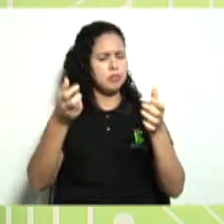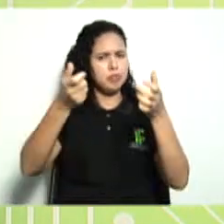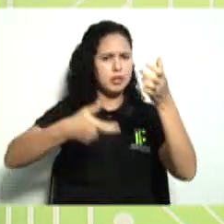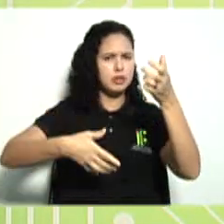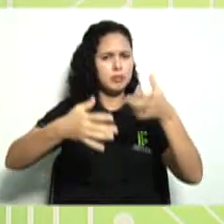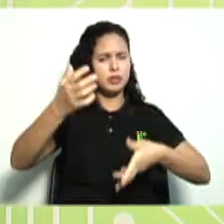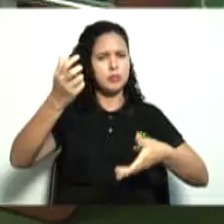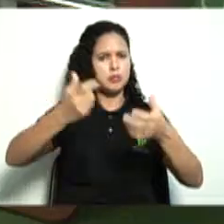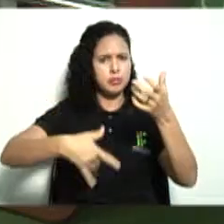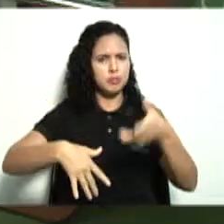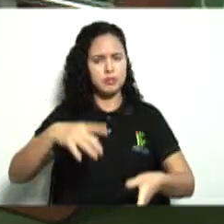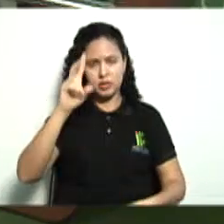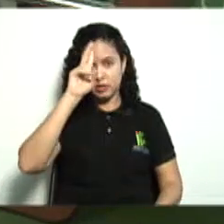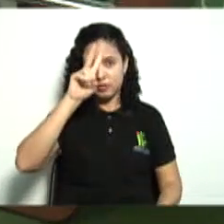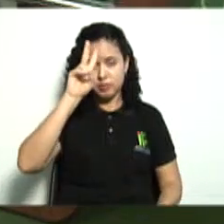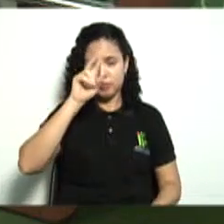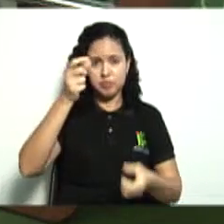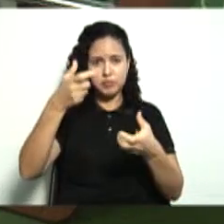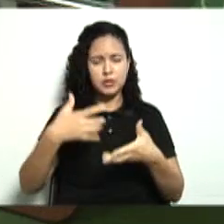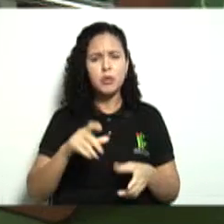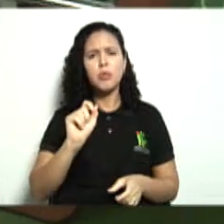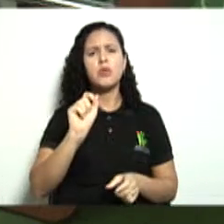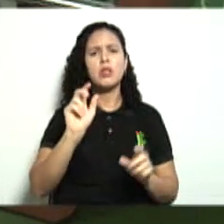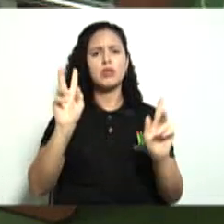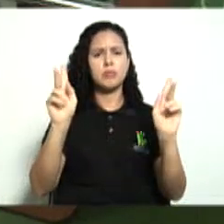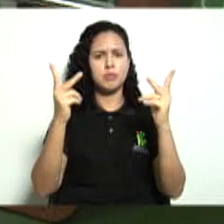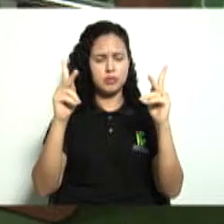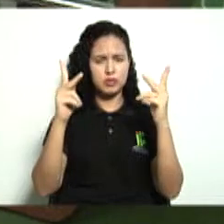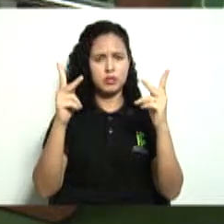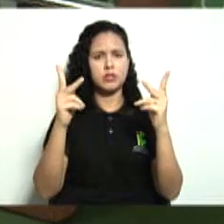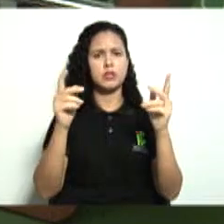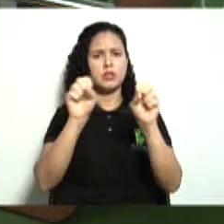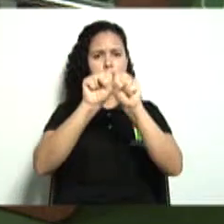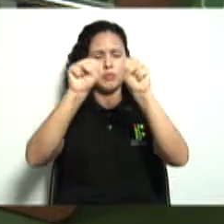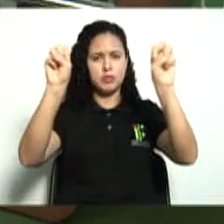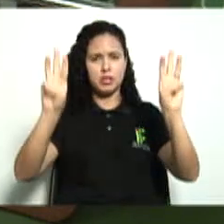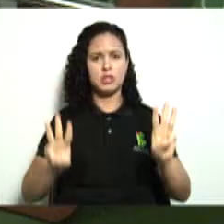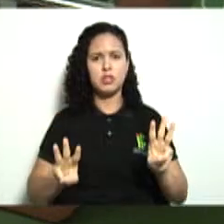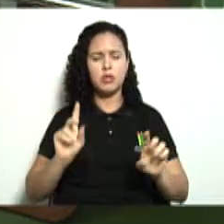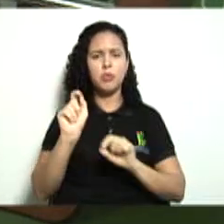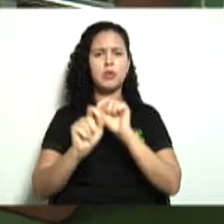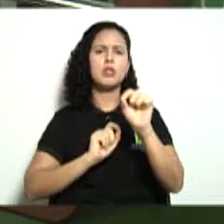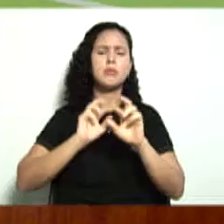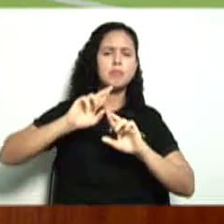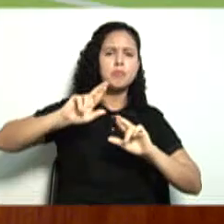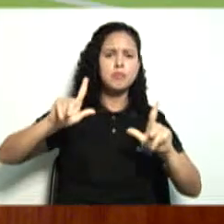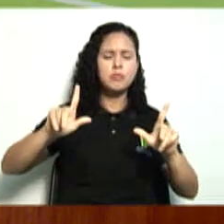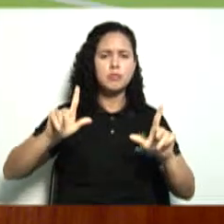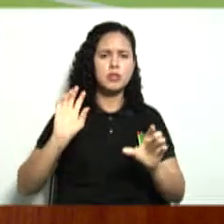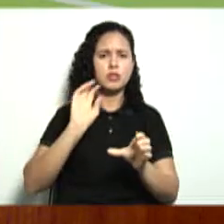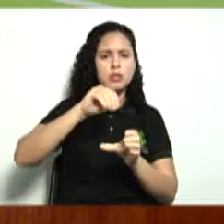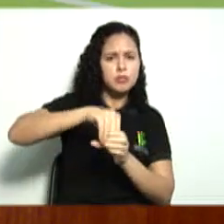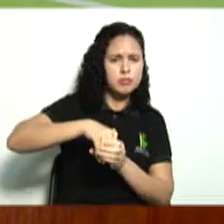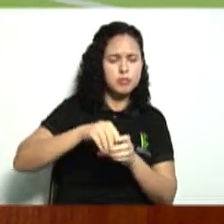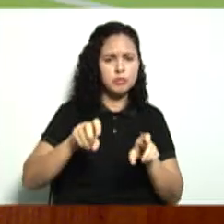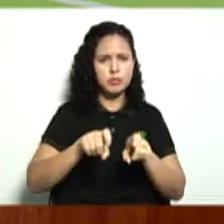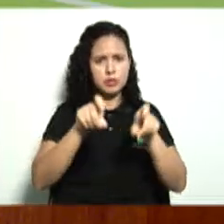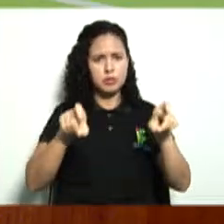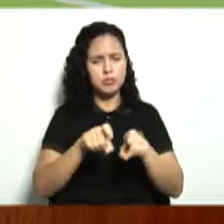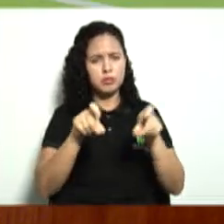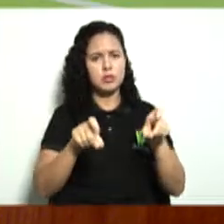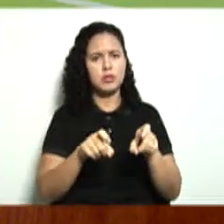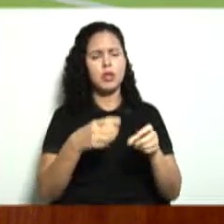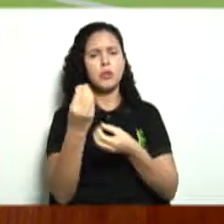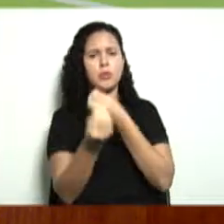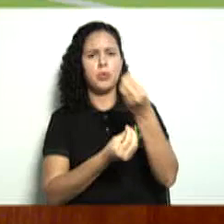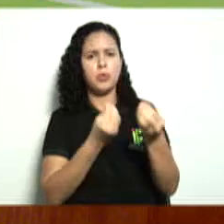Quando a gente comentou o que é software, o que é hardware, não é isso? Por quê? Quais os componentes do computador, né? De que o